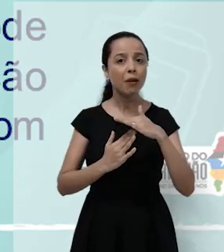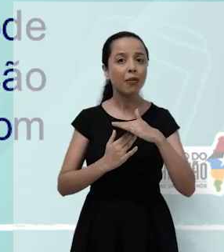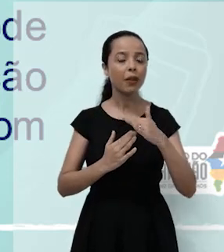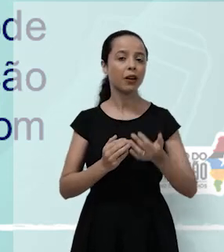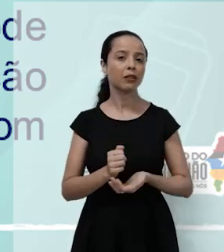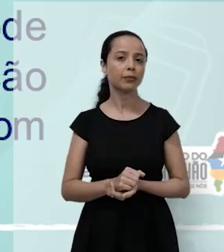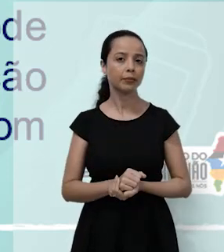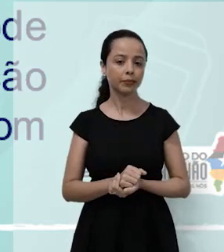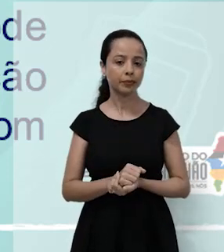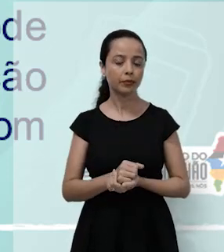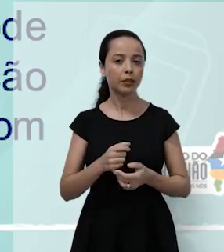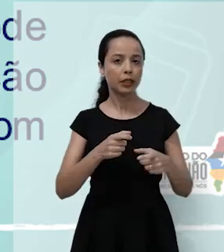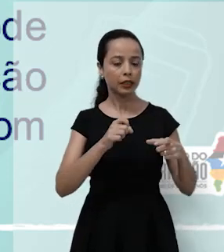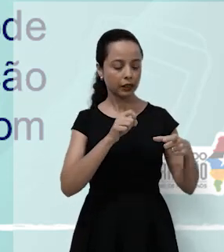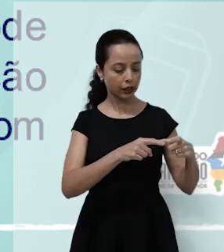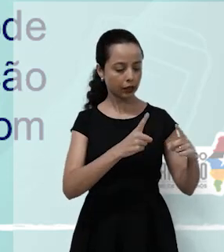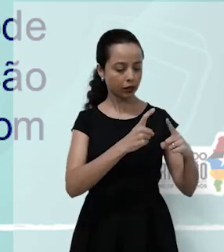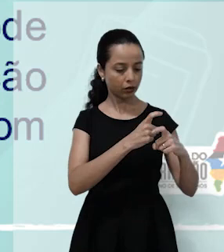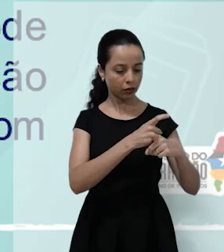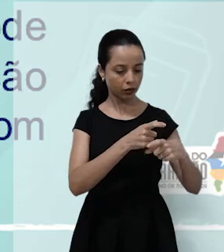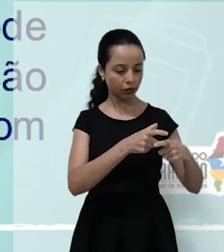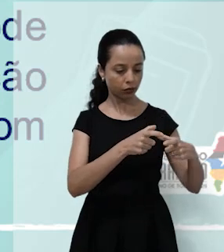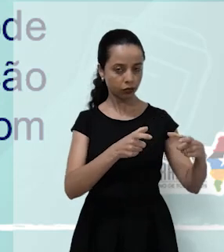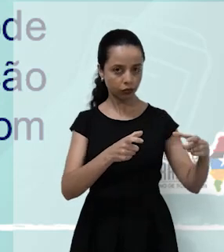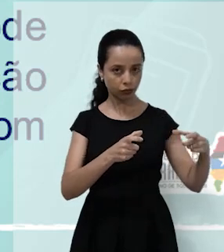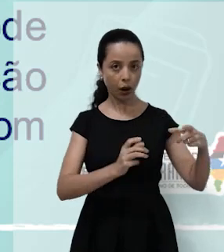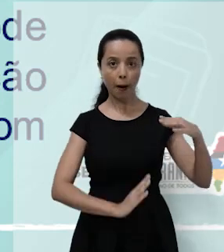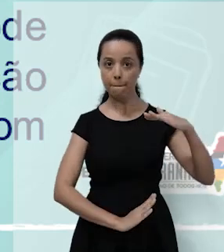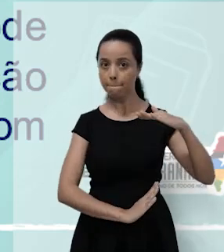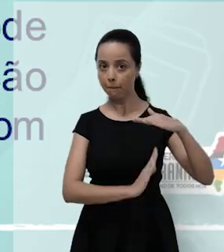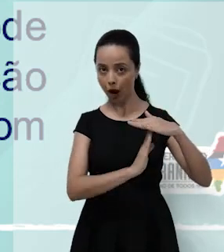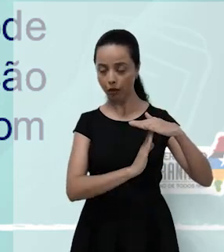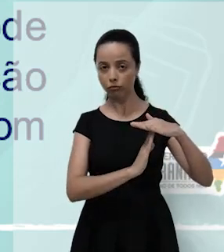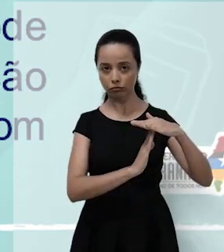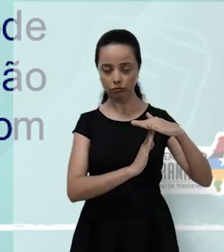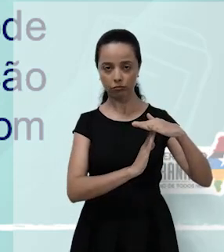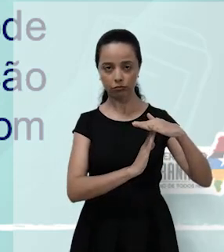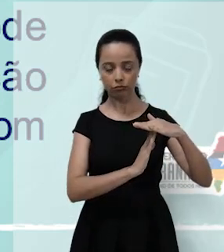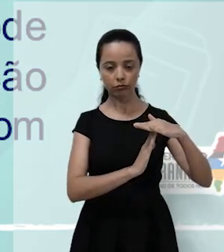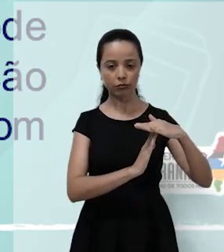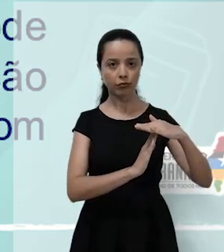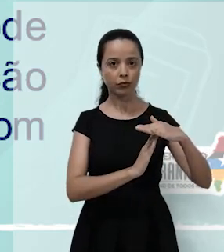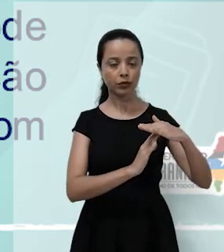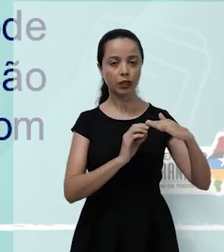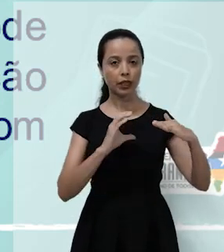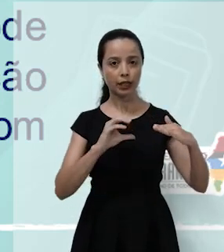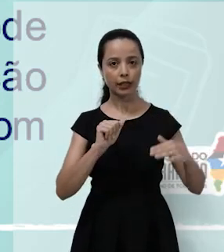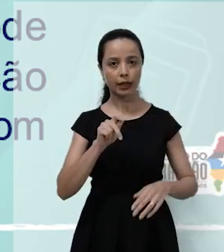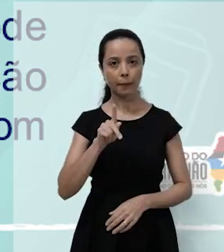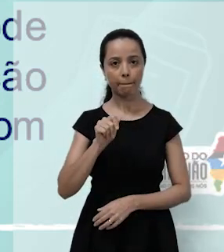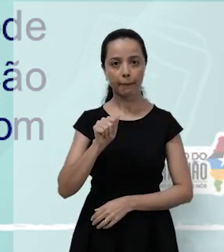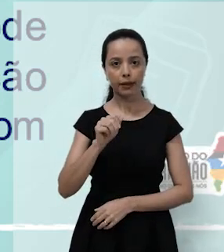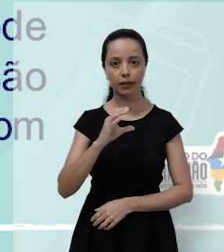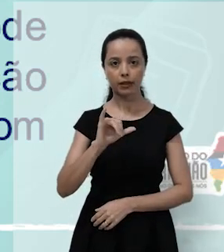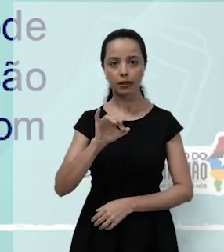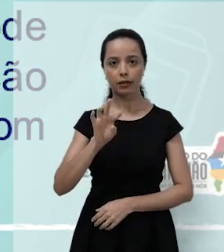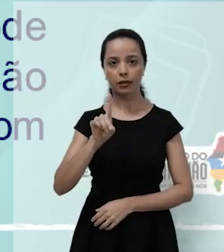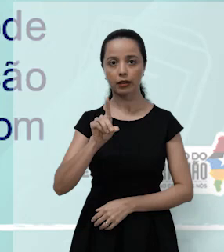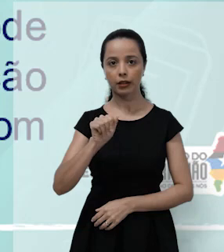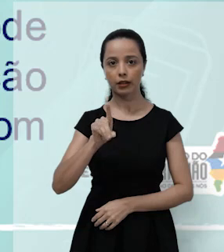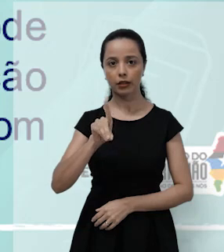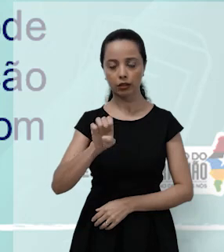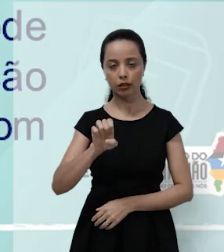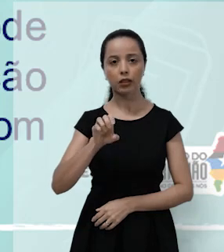uma quantidade máxima de organismos que este ambiente pode suportar, conhecida como capacidade de suporte,